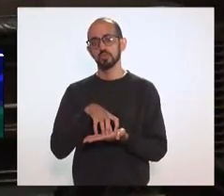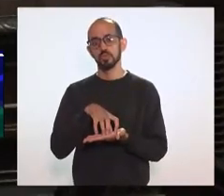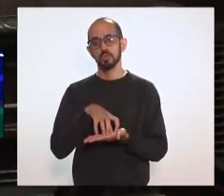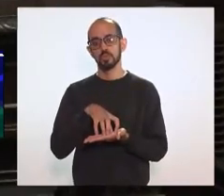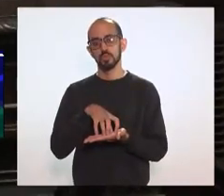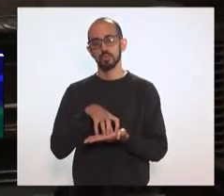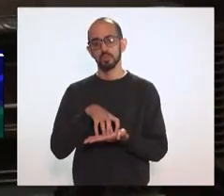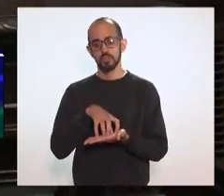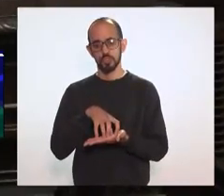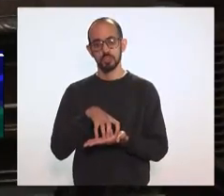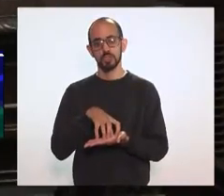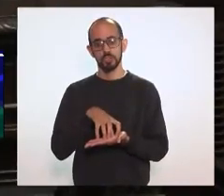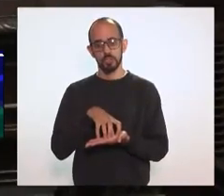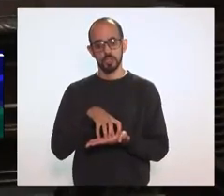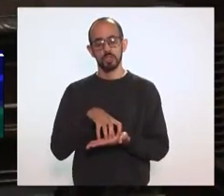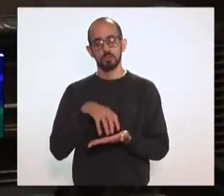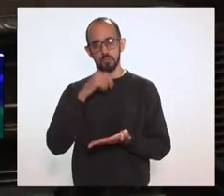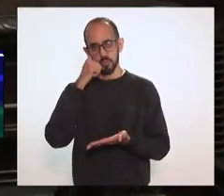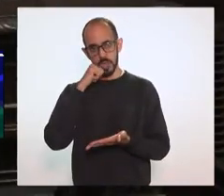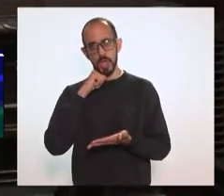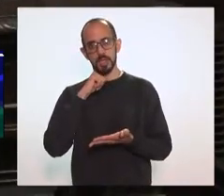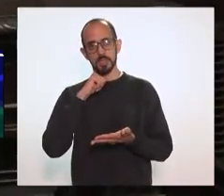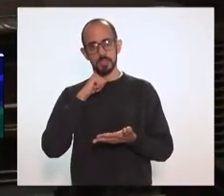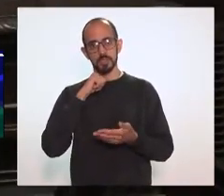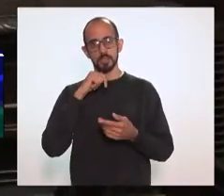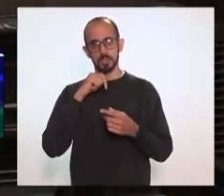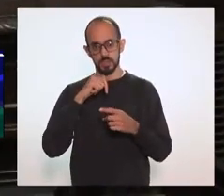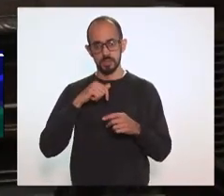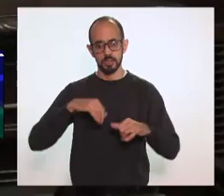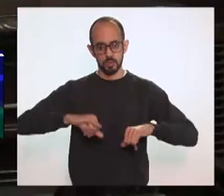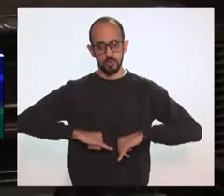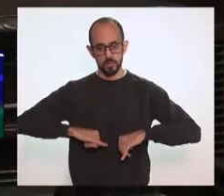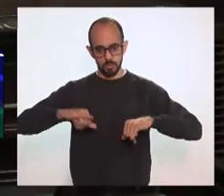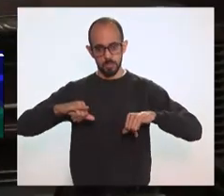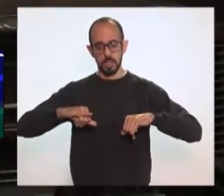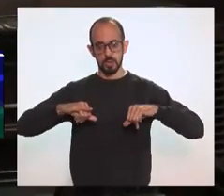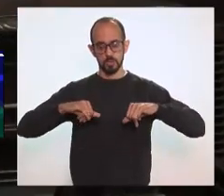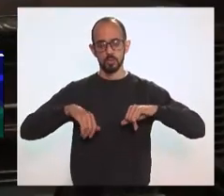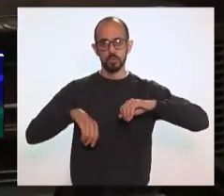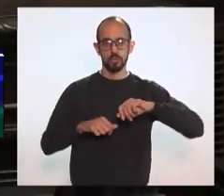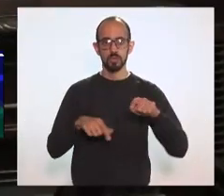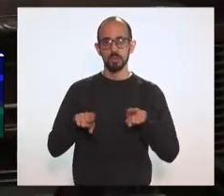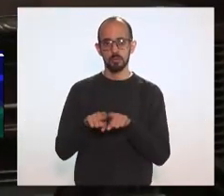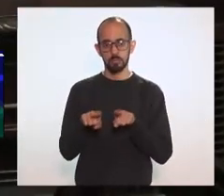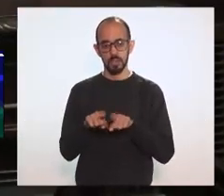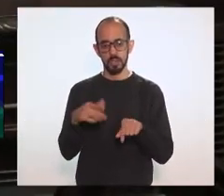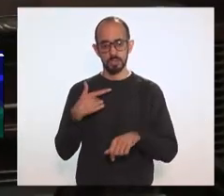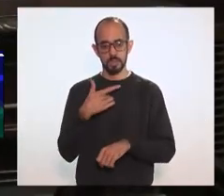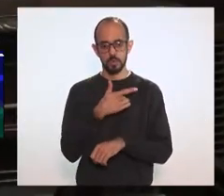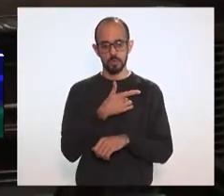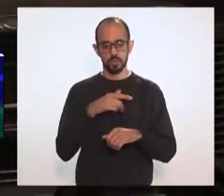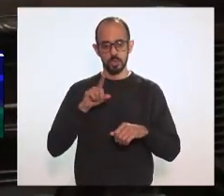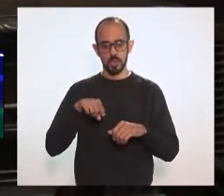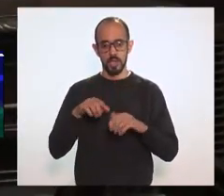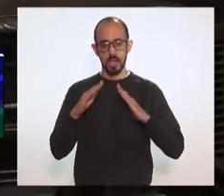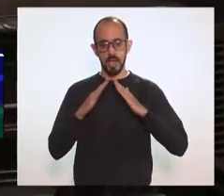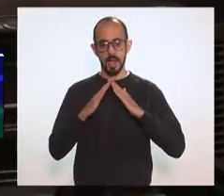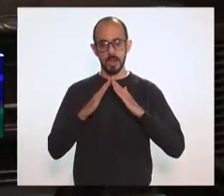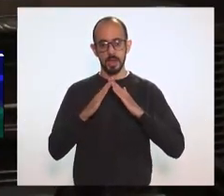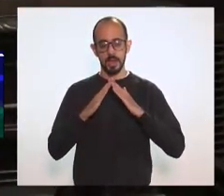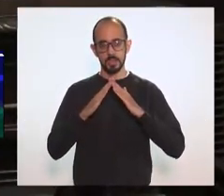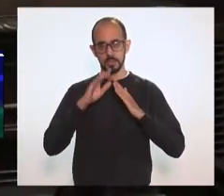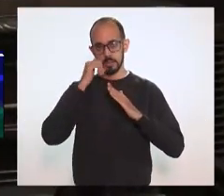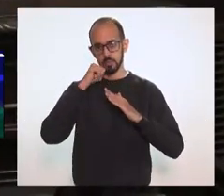da violência, mas também todo o processo de inclusão da mulher, da saúde da mulher, que foi a Casa da Mulher em